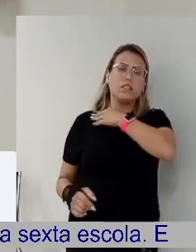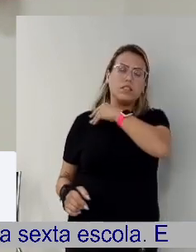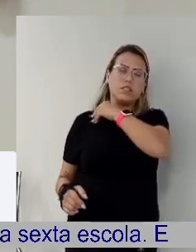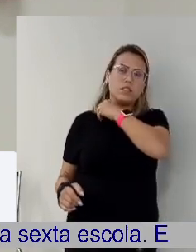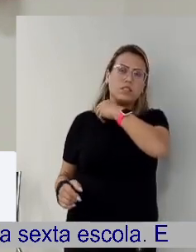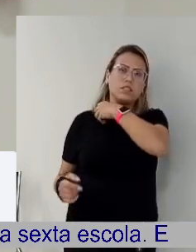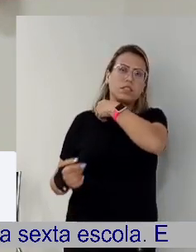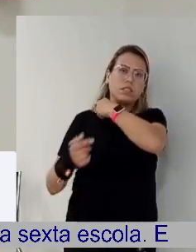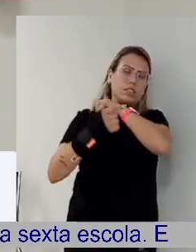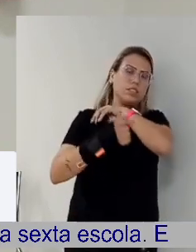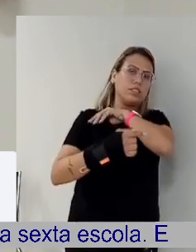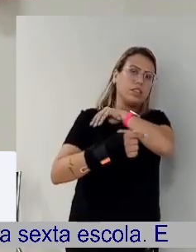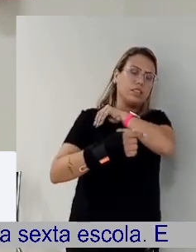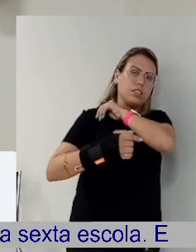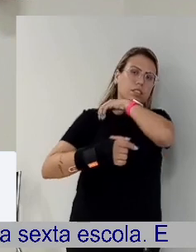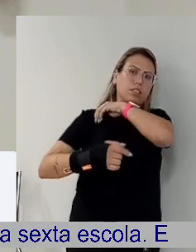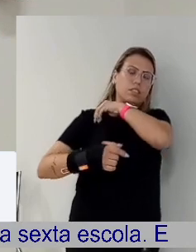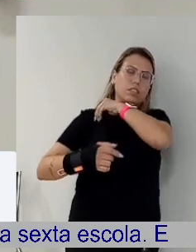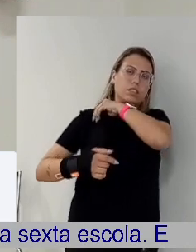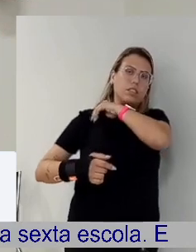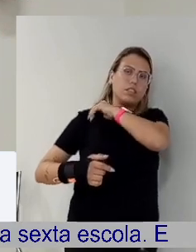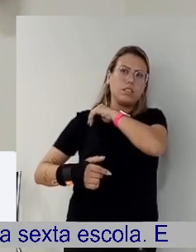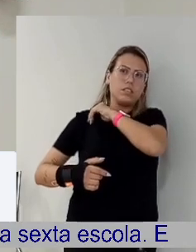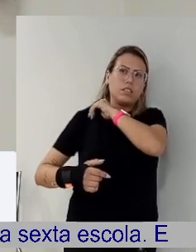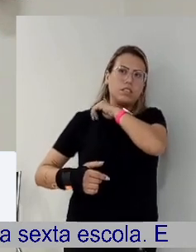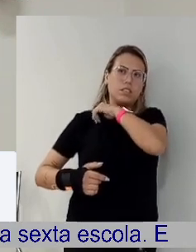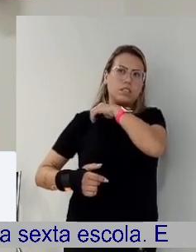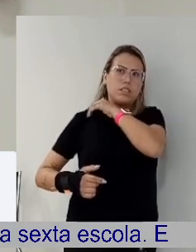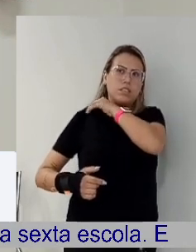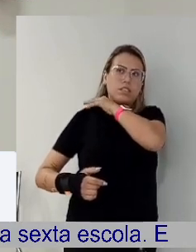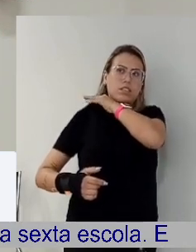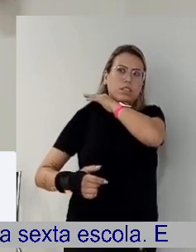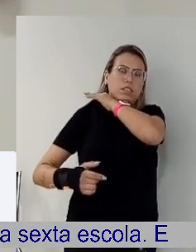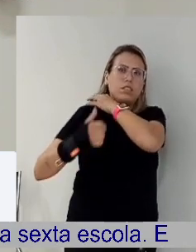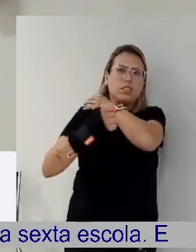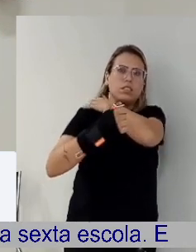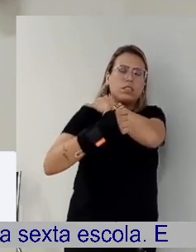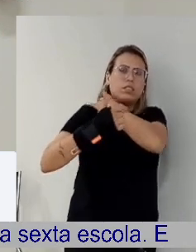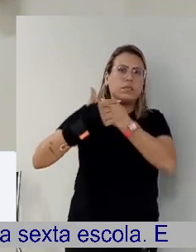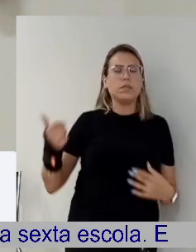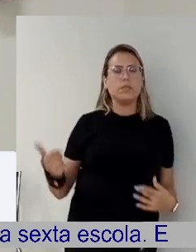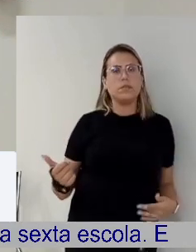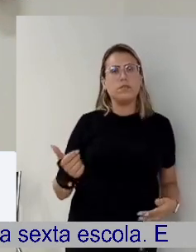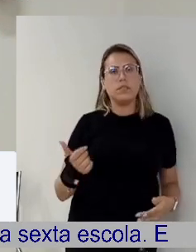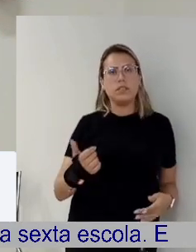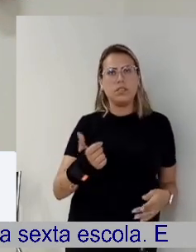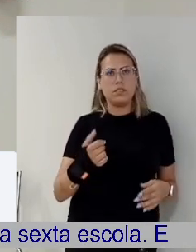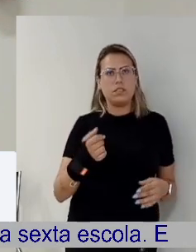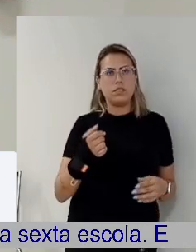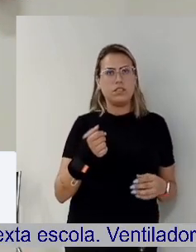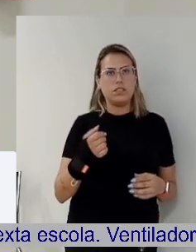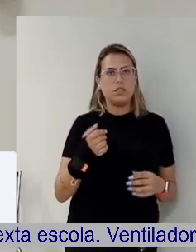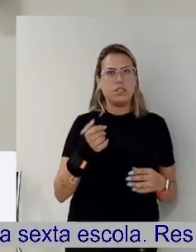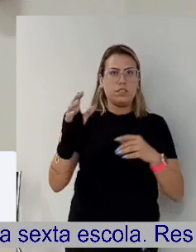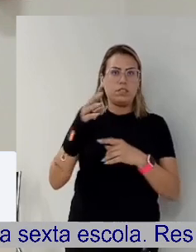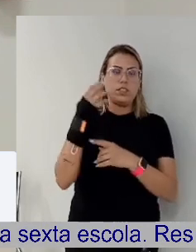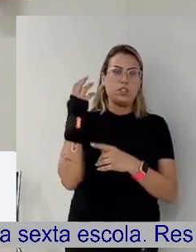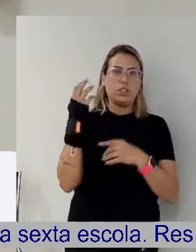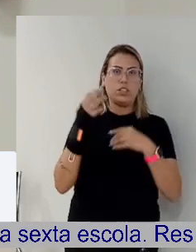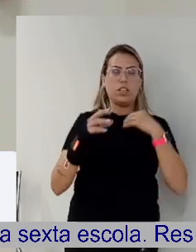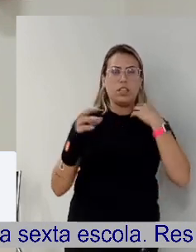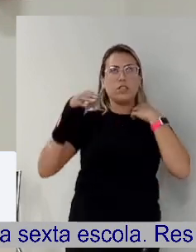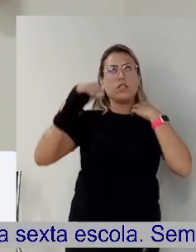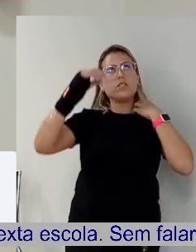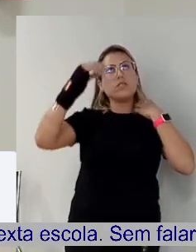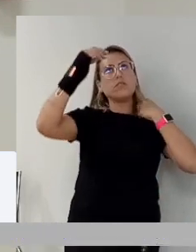da sétima a a a a 11ª se eu não me engano são com ventiladores de T